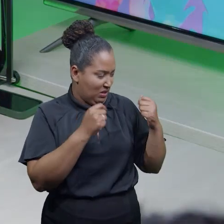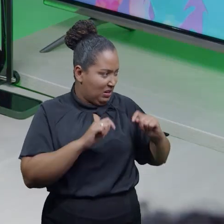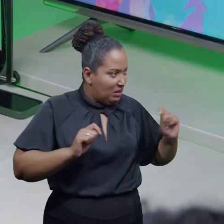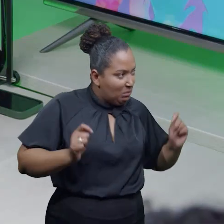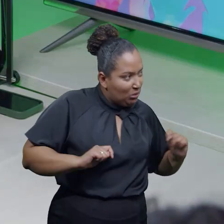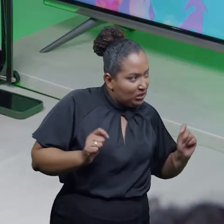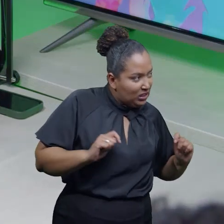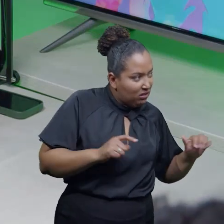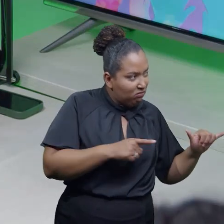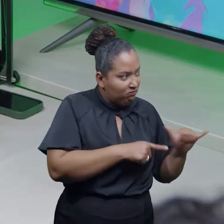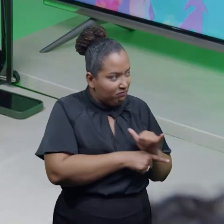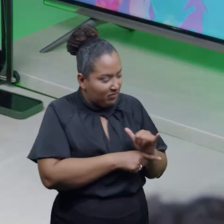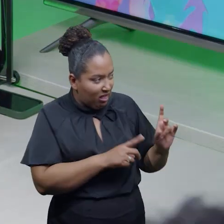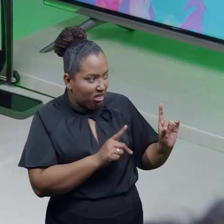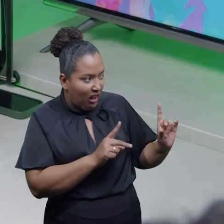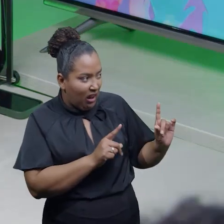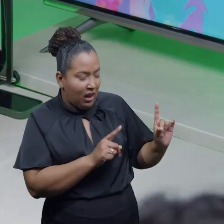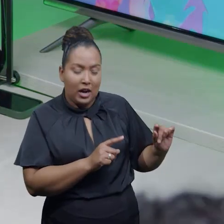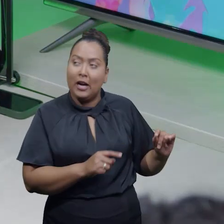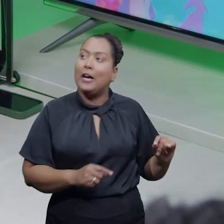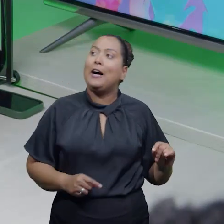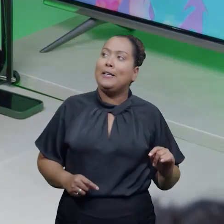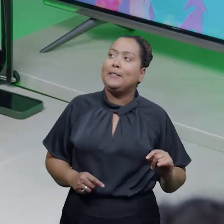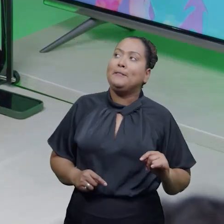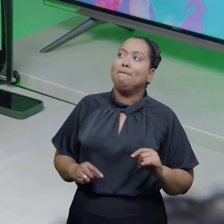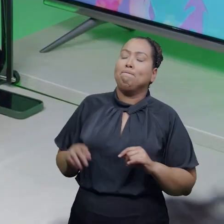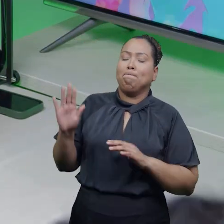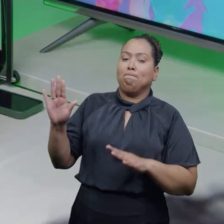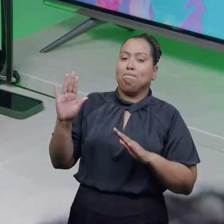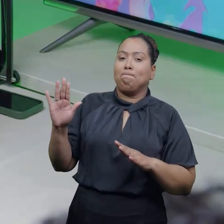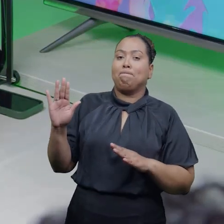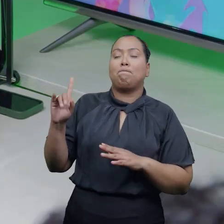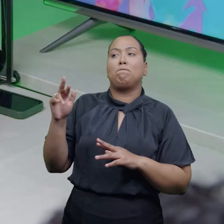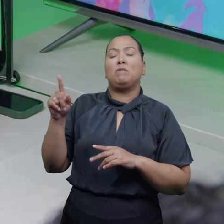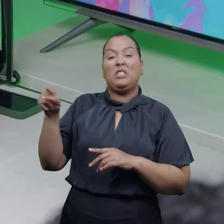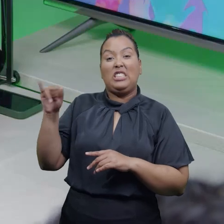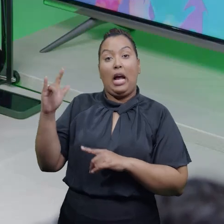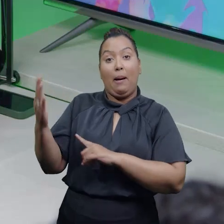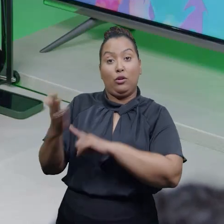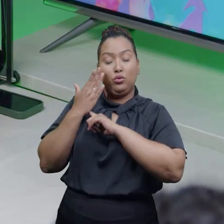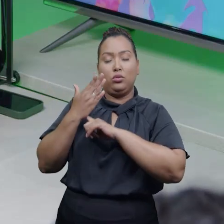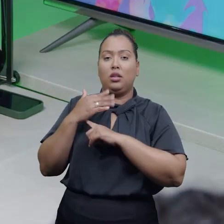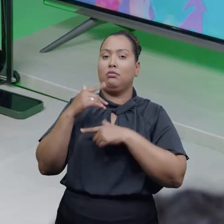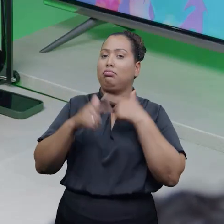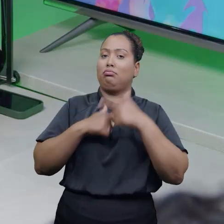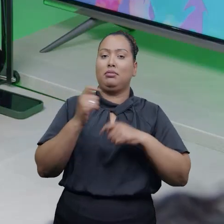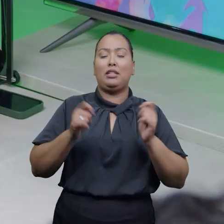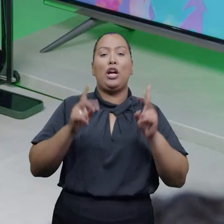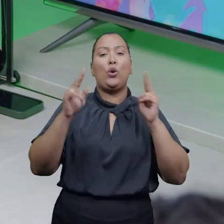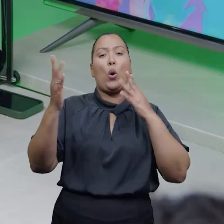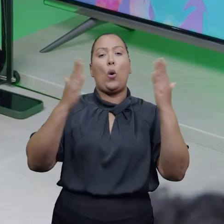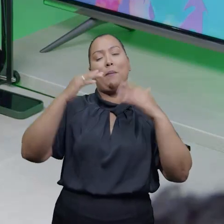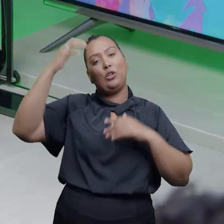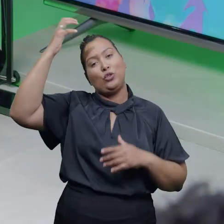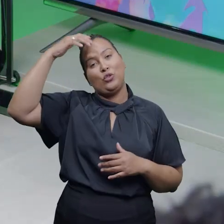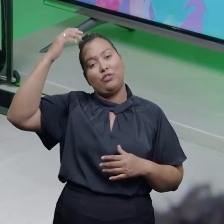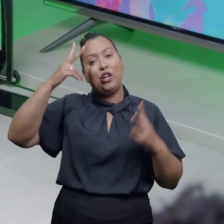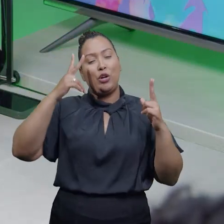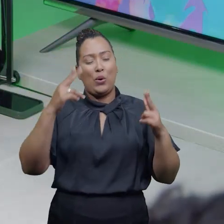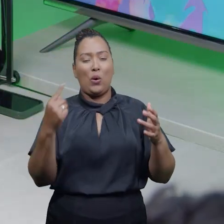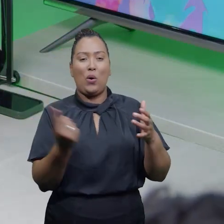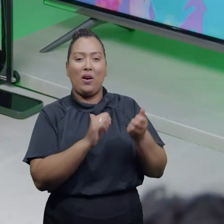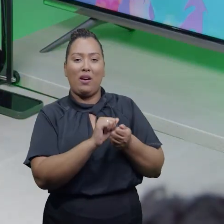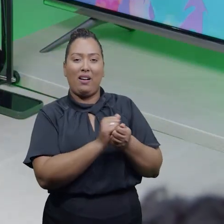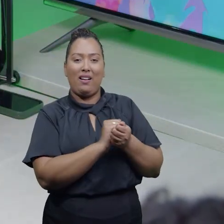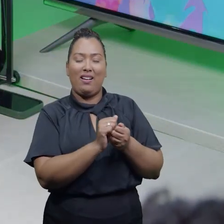aqui, há espaço para essa manobra. Isso dá um respaldo muito grande para a nossa atuação. Quando o doutor falou dos chuveiros, da